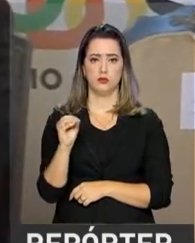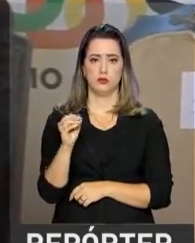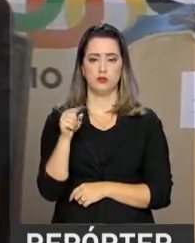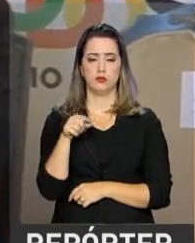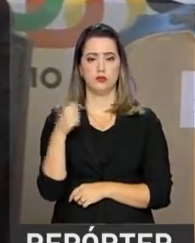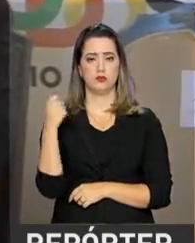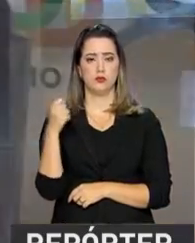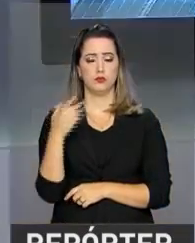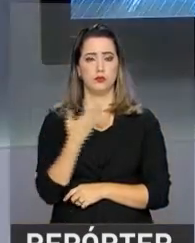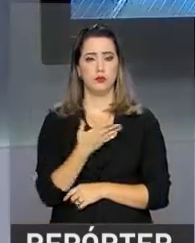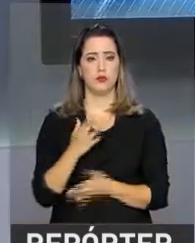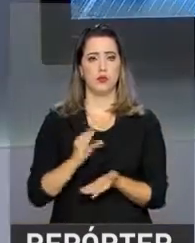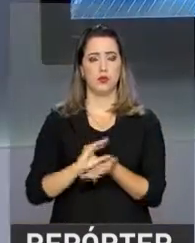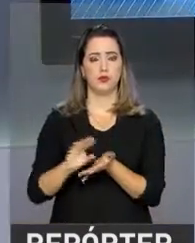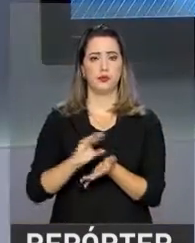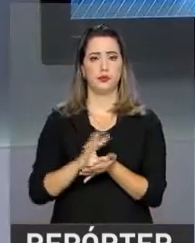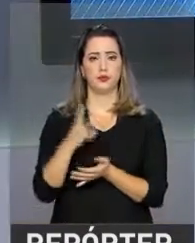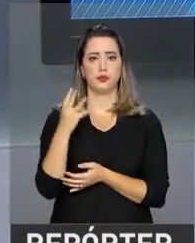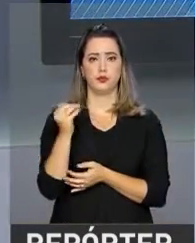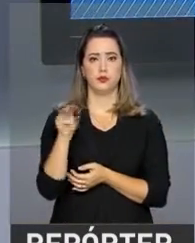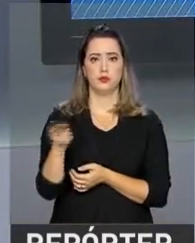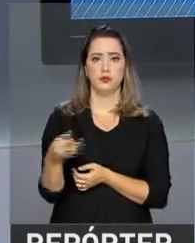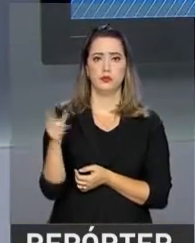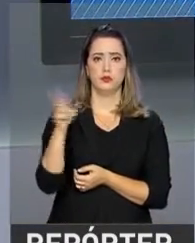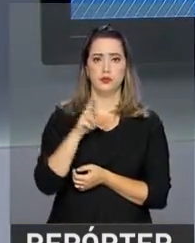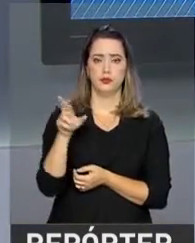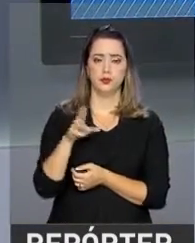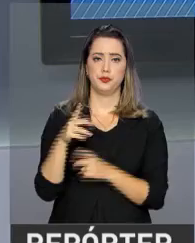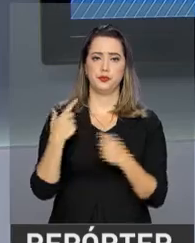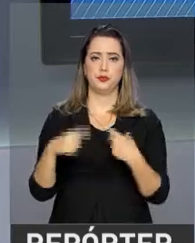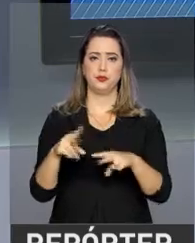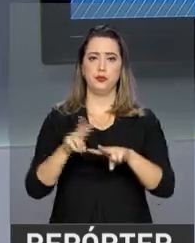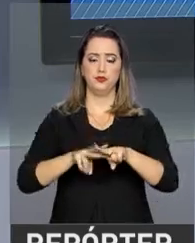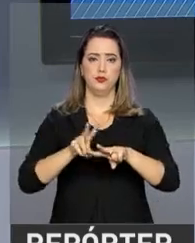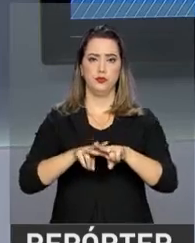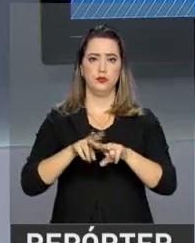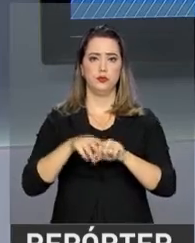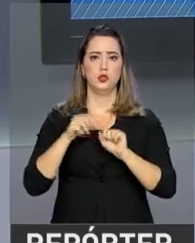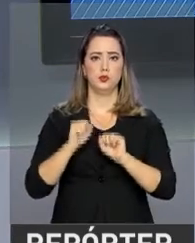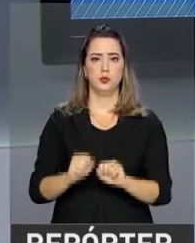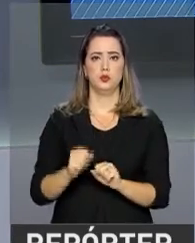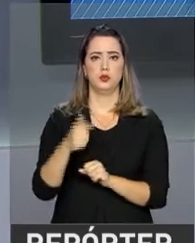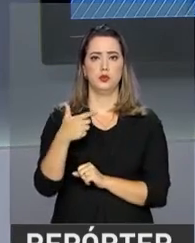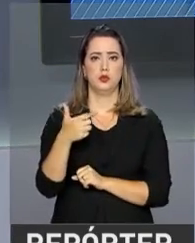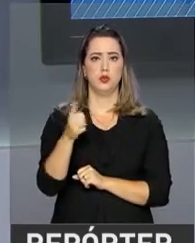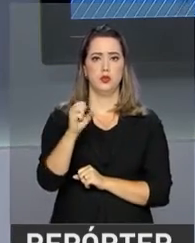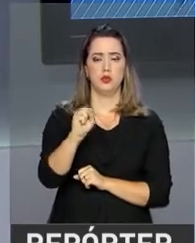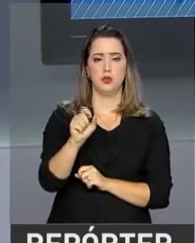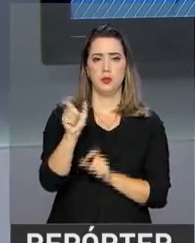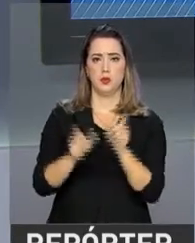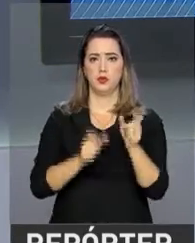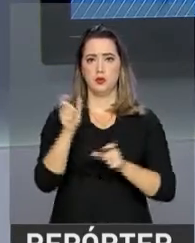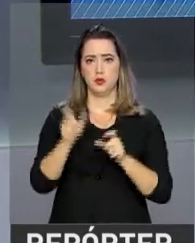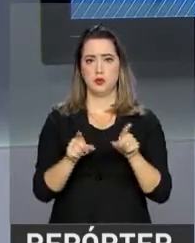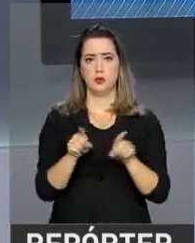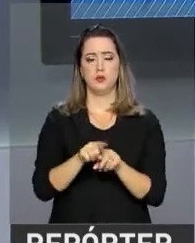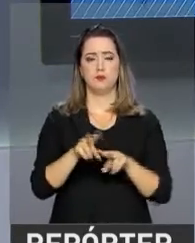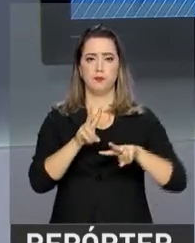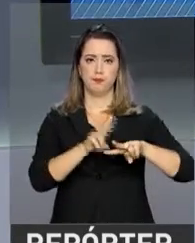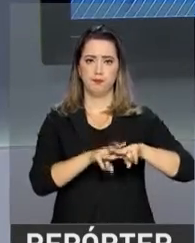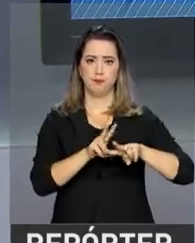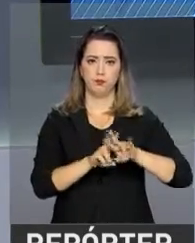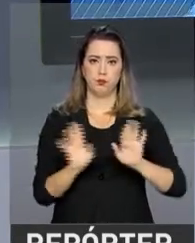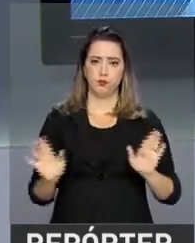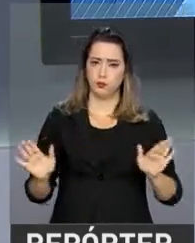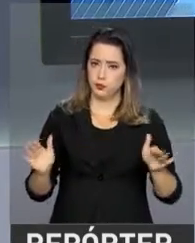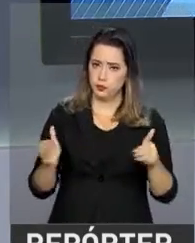Porto Alegre. Com investimento de R$40 milhões, o presídio terá capacidade para 208 detentos que cumprem pena